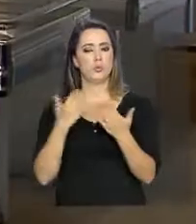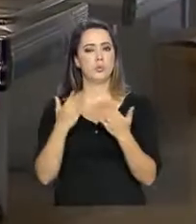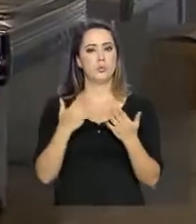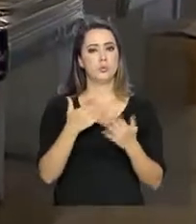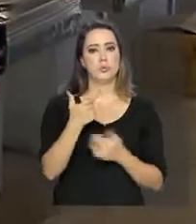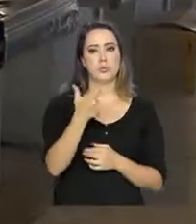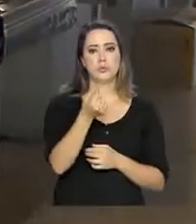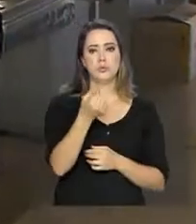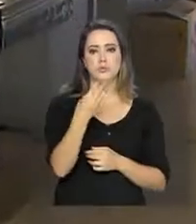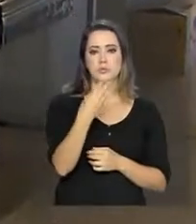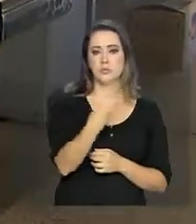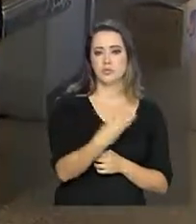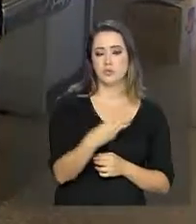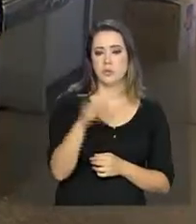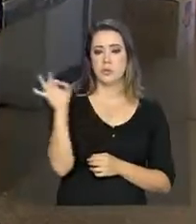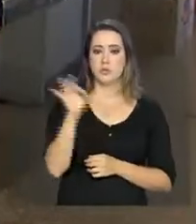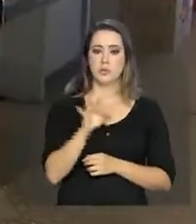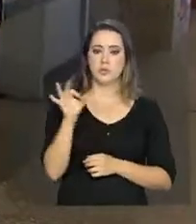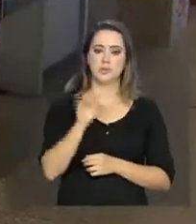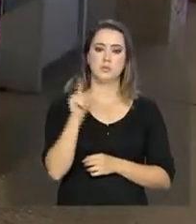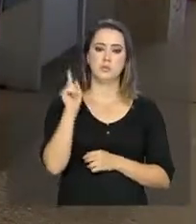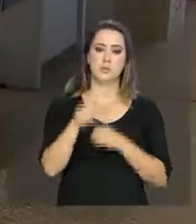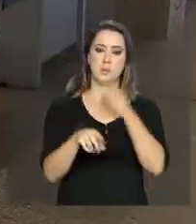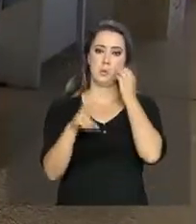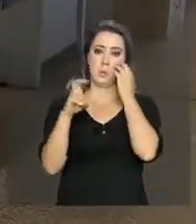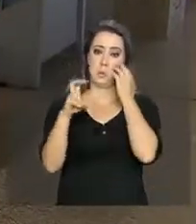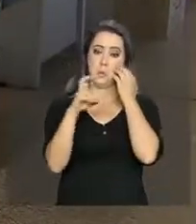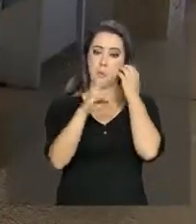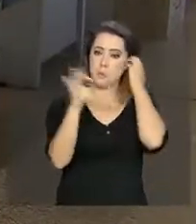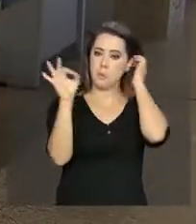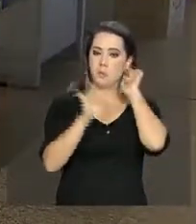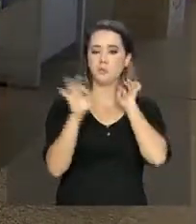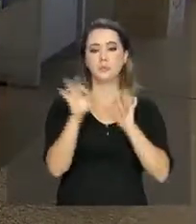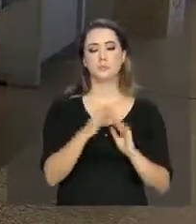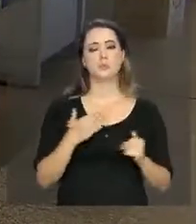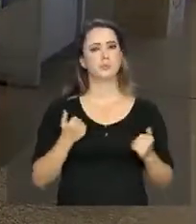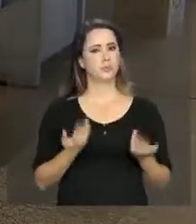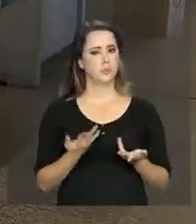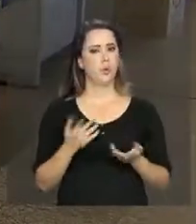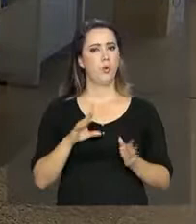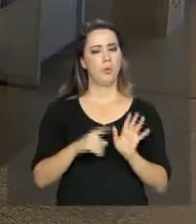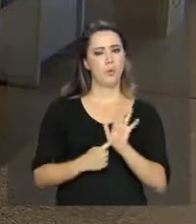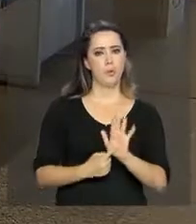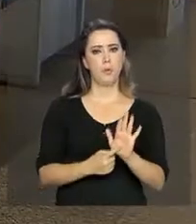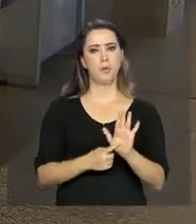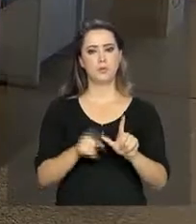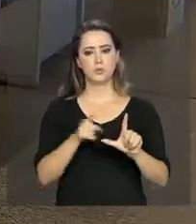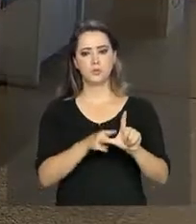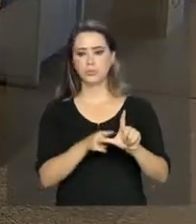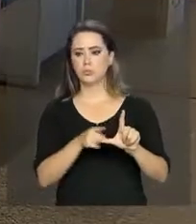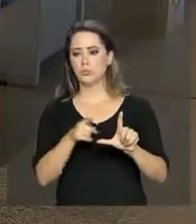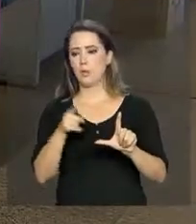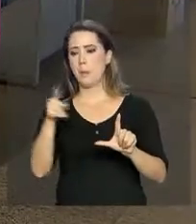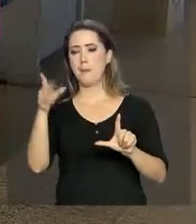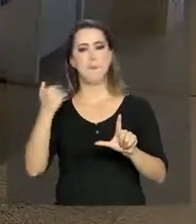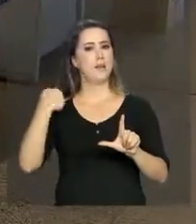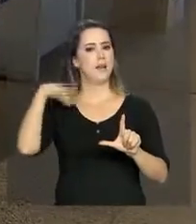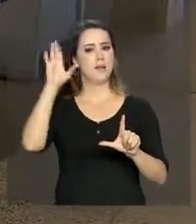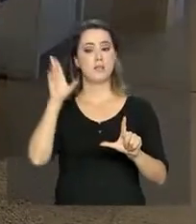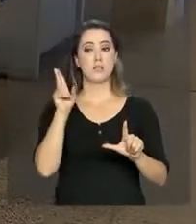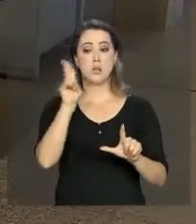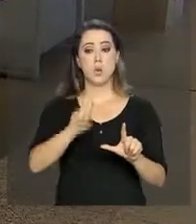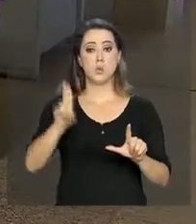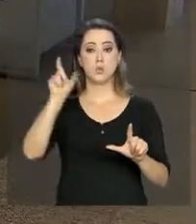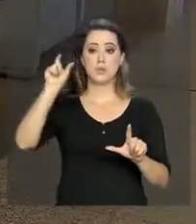2013 quando o percentual era de 55% o que vem aumentando mesmo nos caixas é o